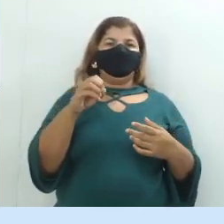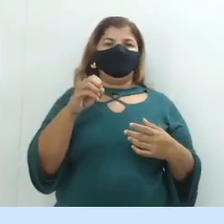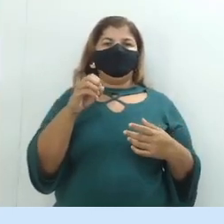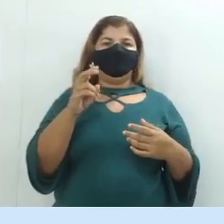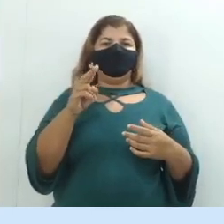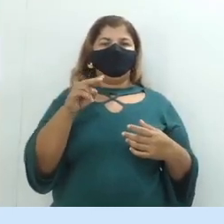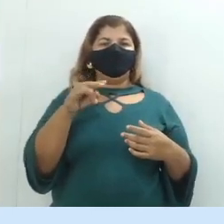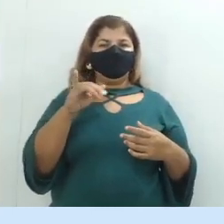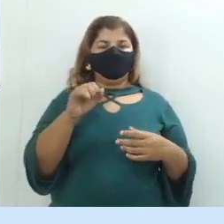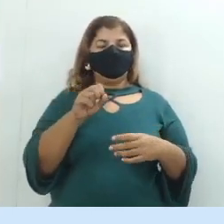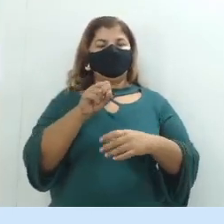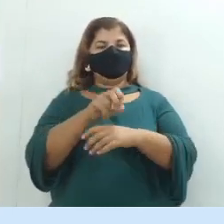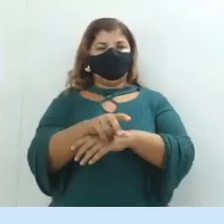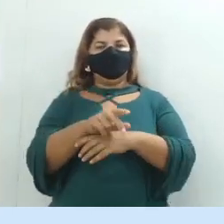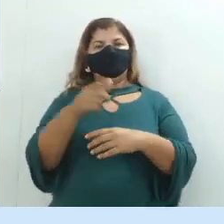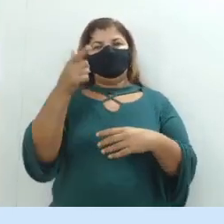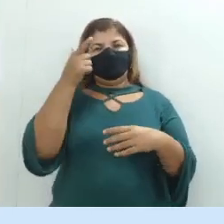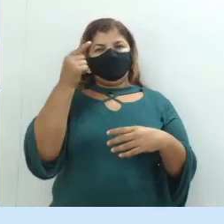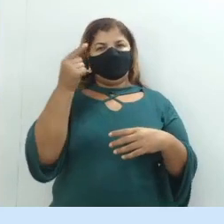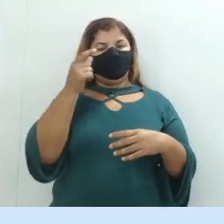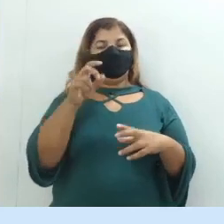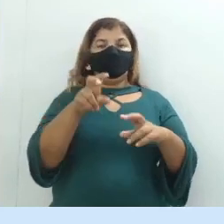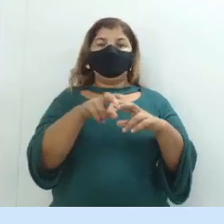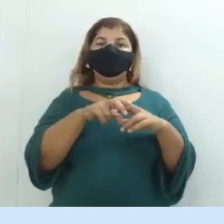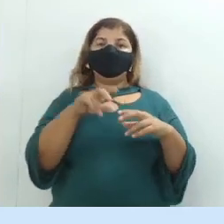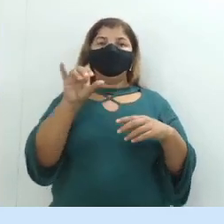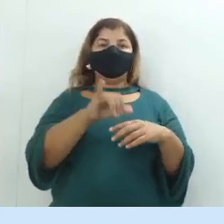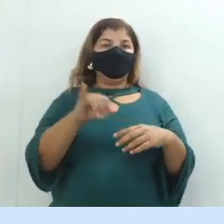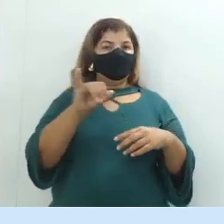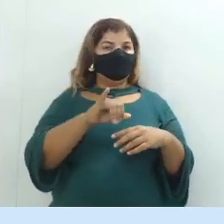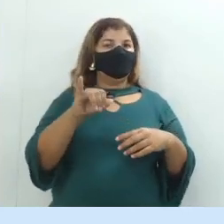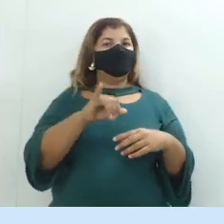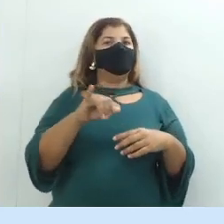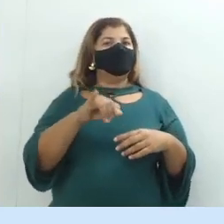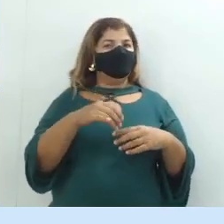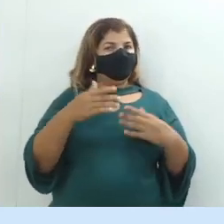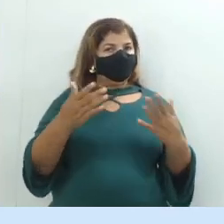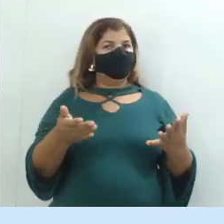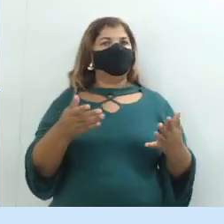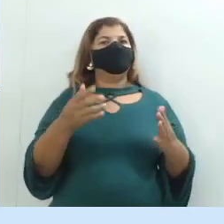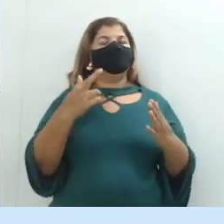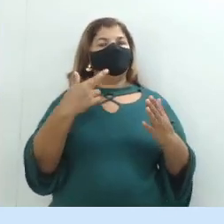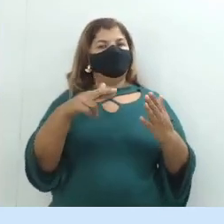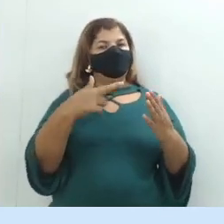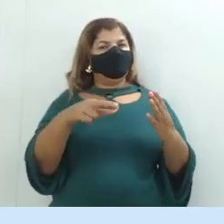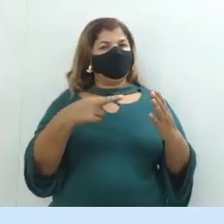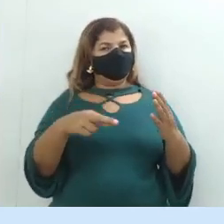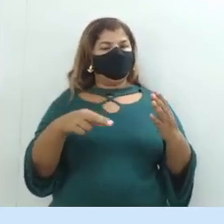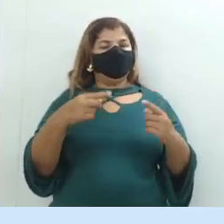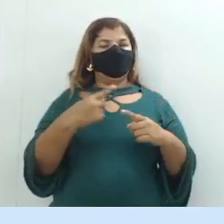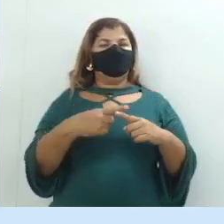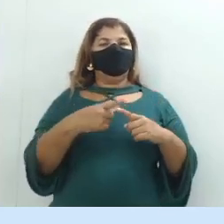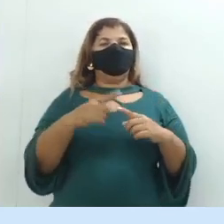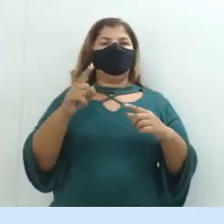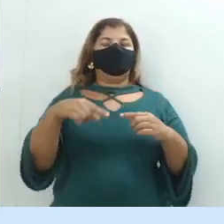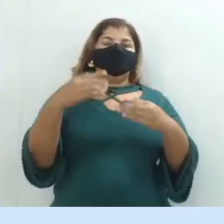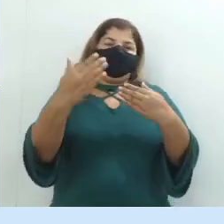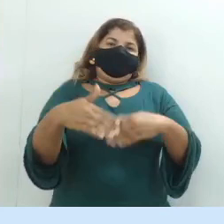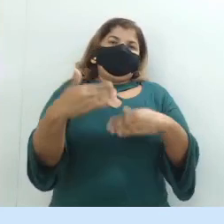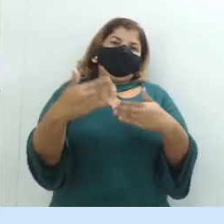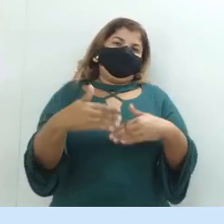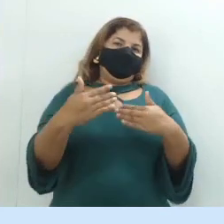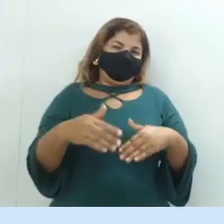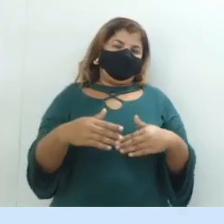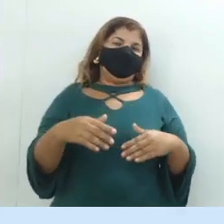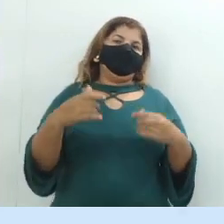na faculdade por meio dessa prova. Então, já que é uma prova, já que é um concurso, devemos estar se preparando no ensino